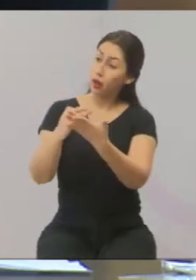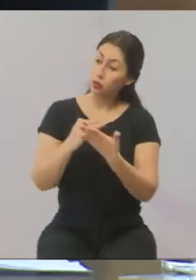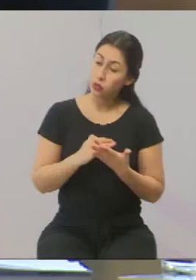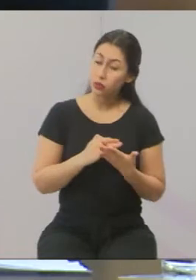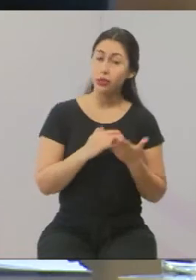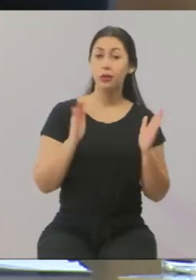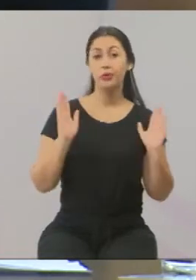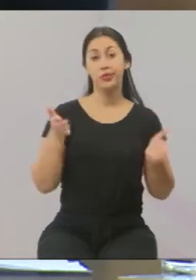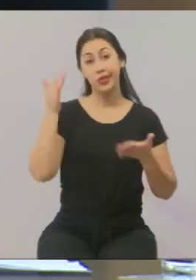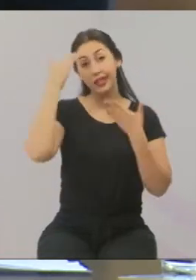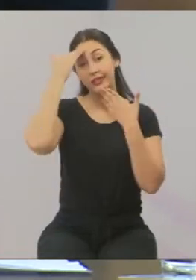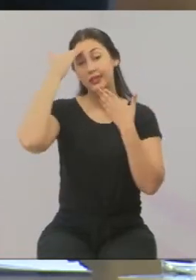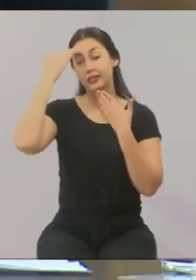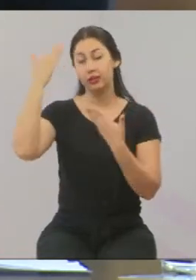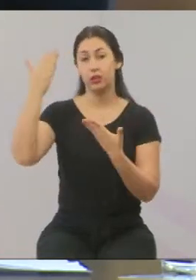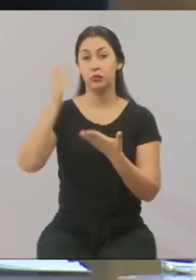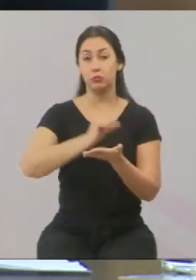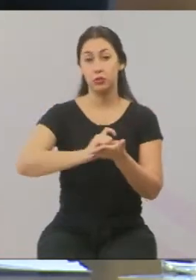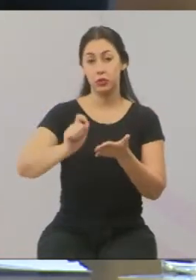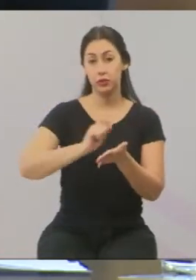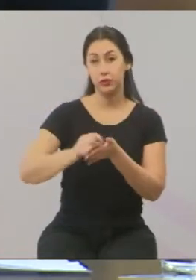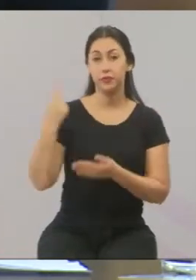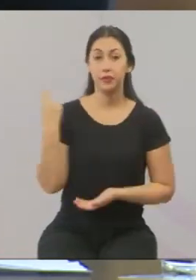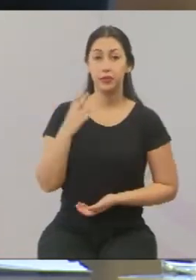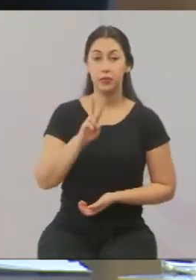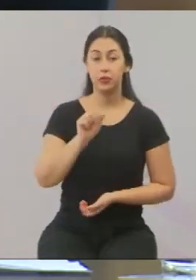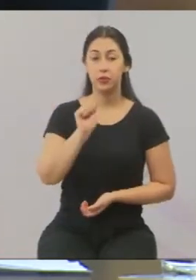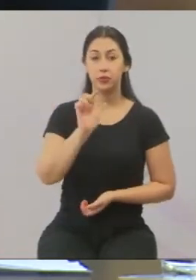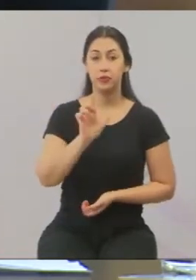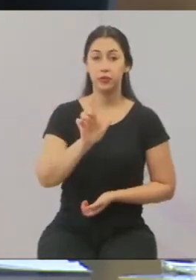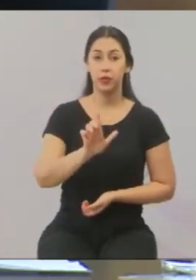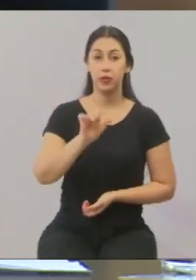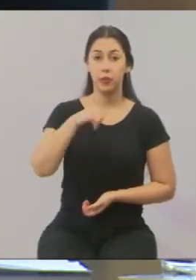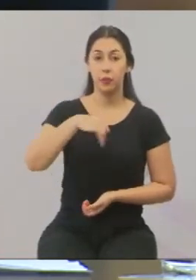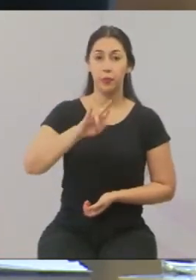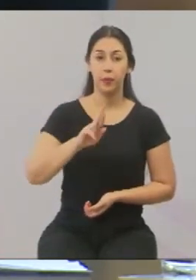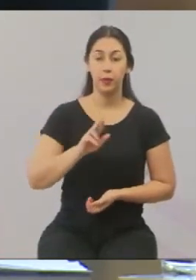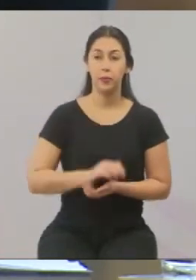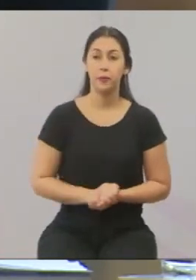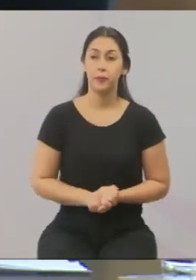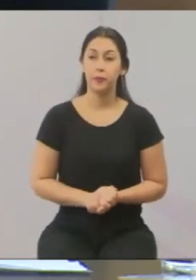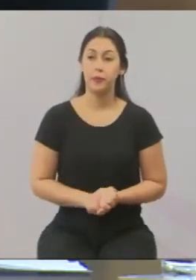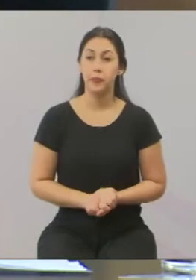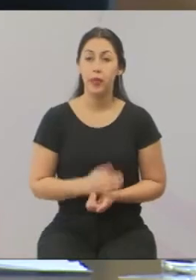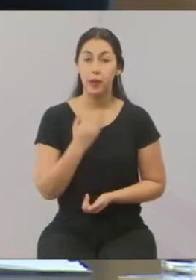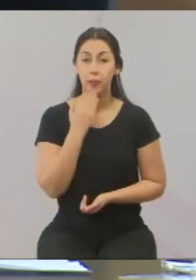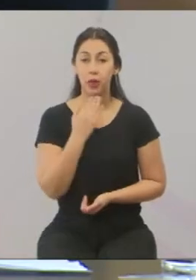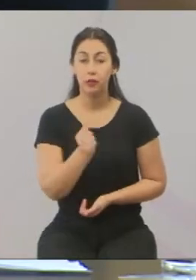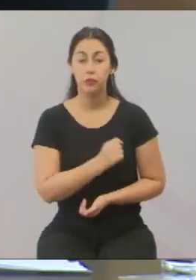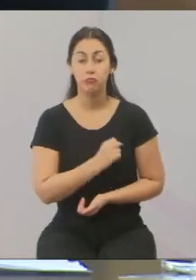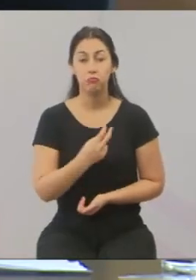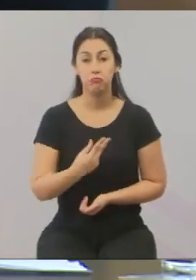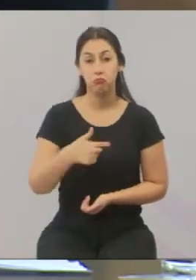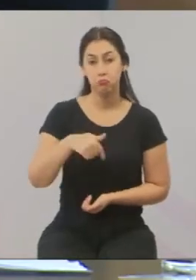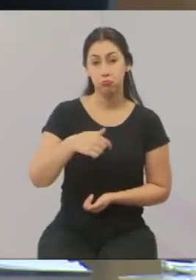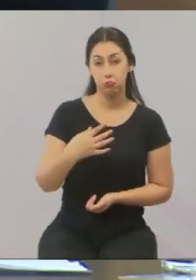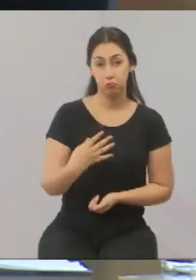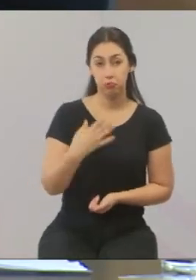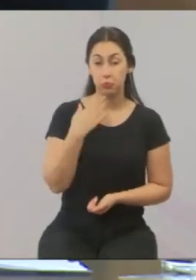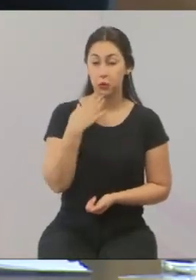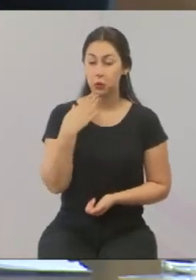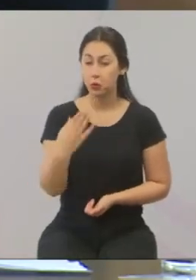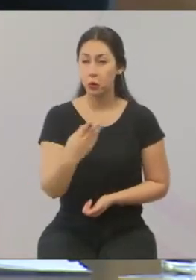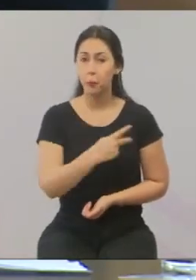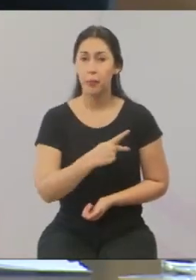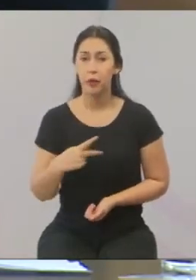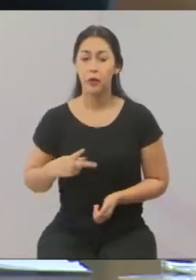antecipando agradecimento pela atenção dispensada, subscrevemos. Vereador Valmir Parque do Meia Lua. Requerimento 274. Requeremos ao